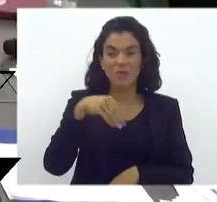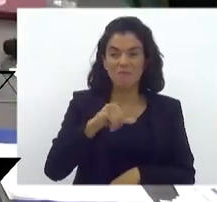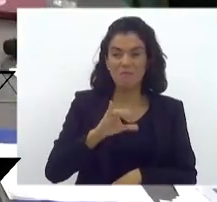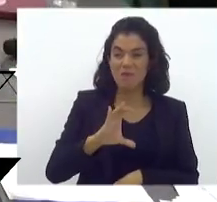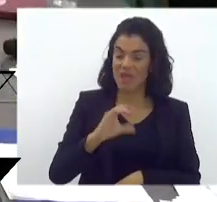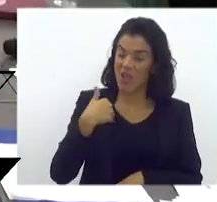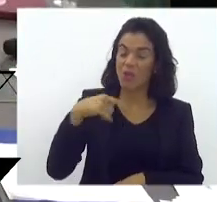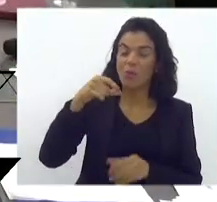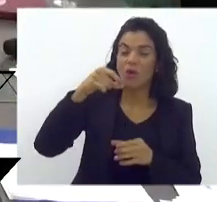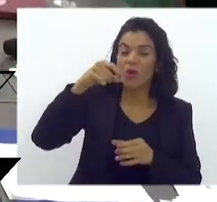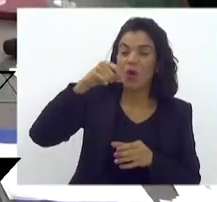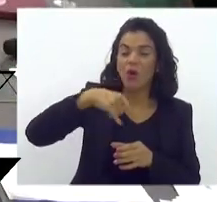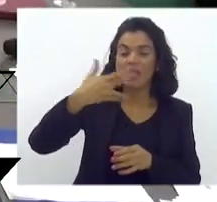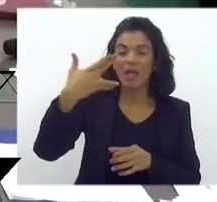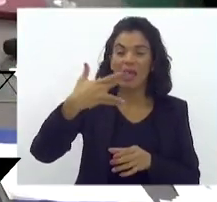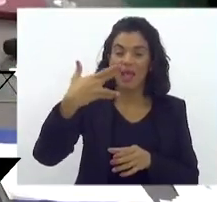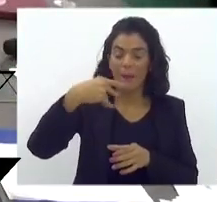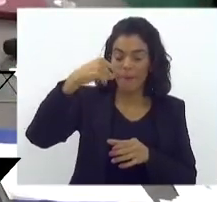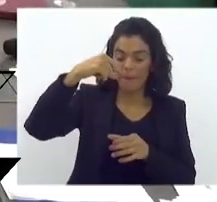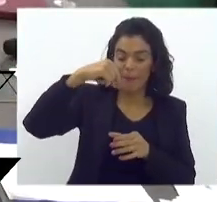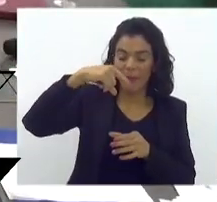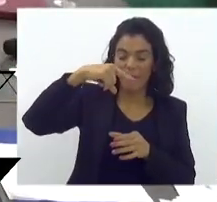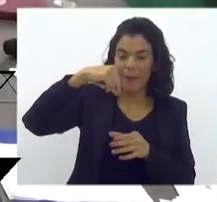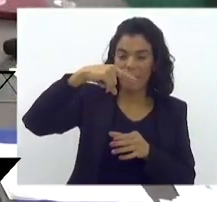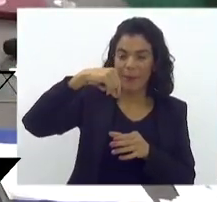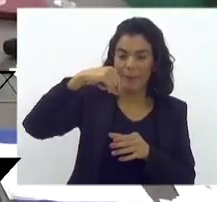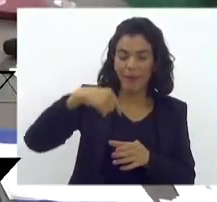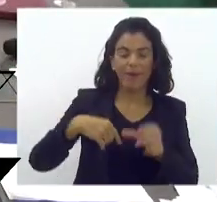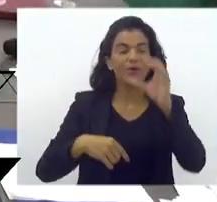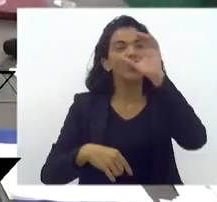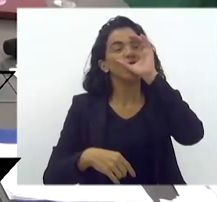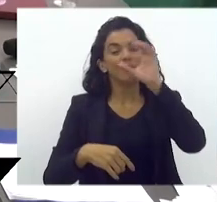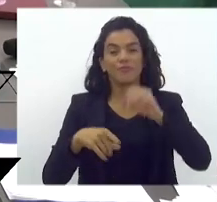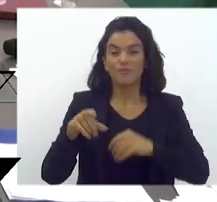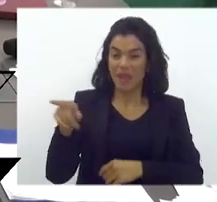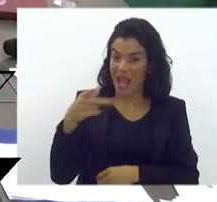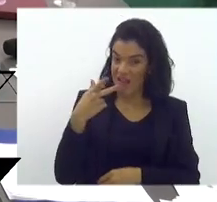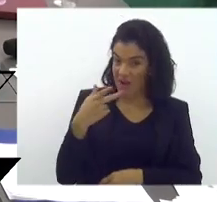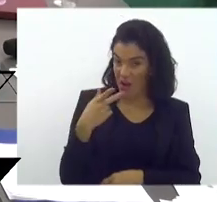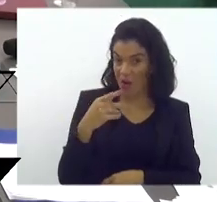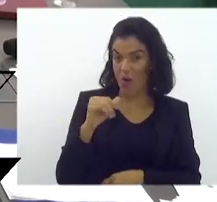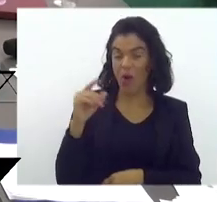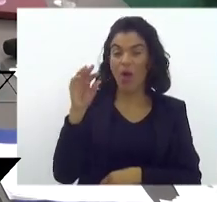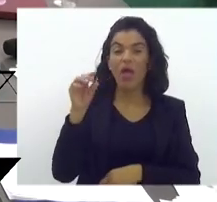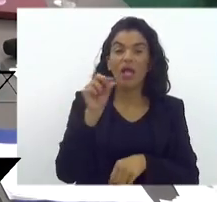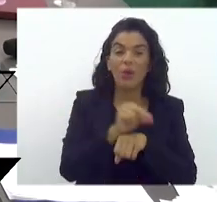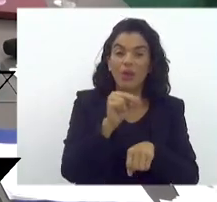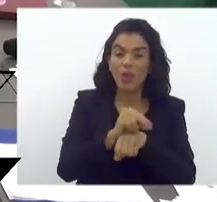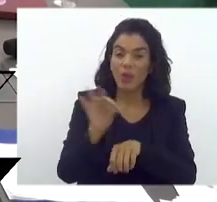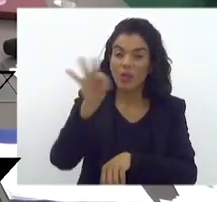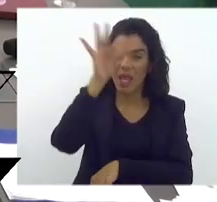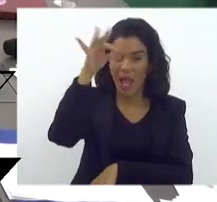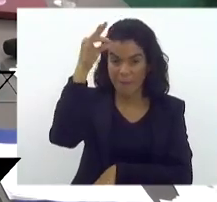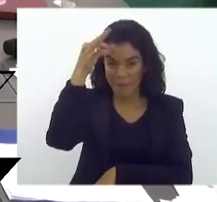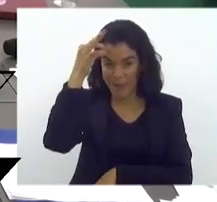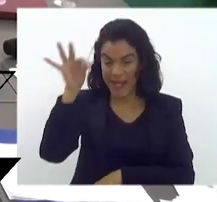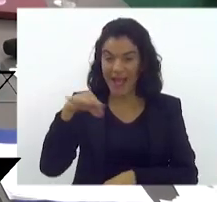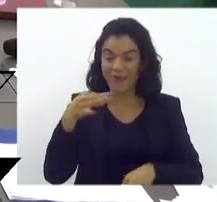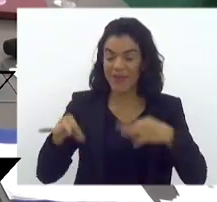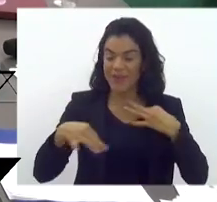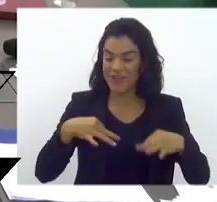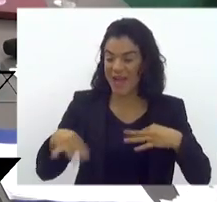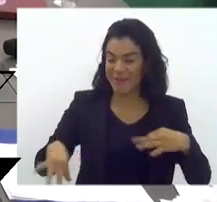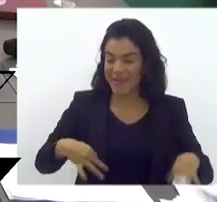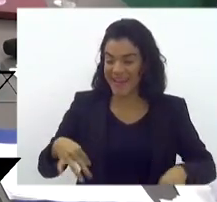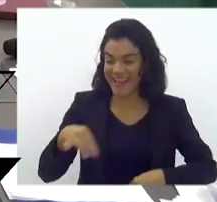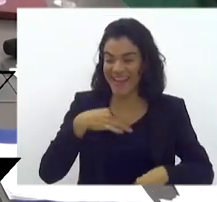ter tomado algumas gotinhas também, porque na sessão passada... Ele se revelou apicultor, Descobri mais um talento. Mais um talento. Futebolista.